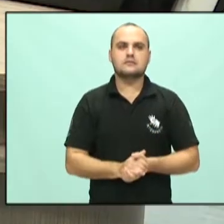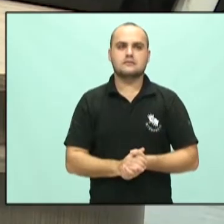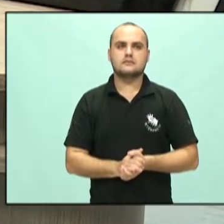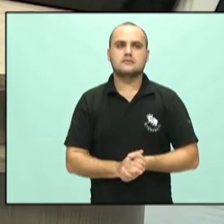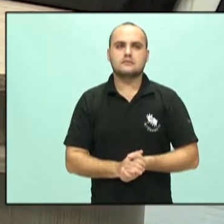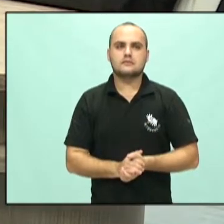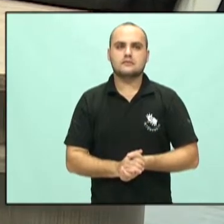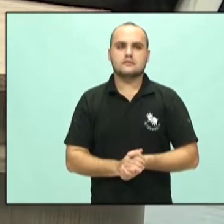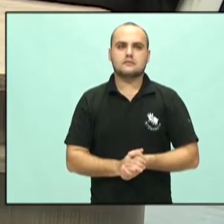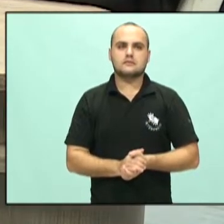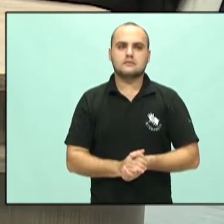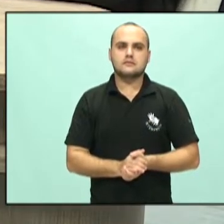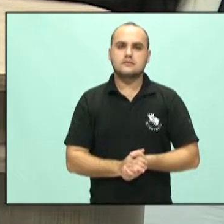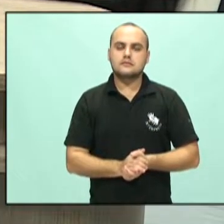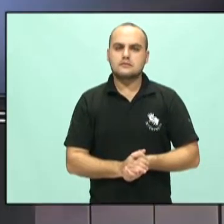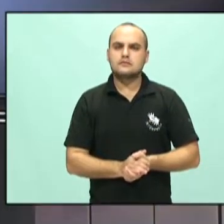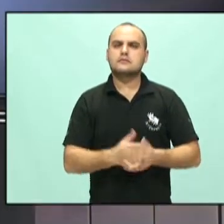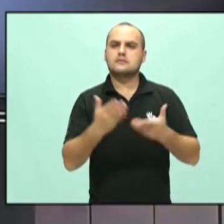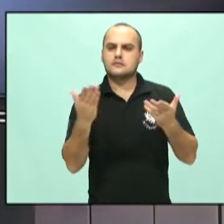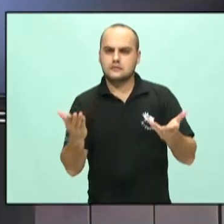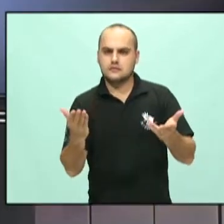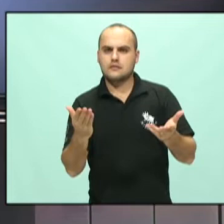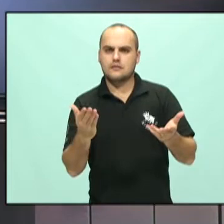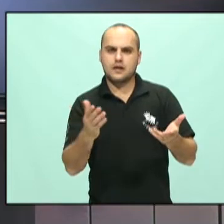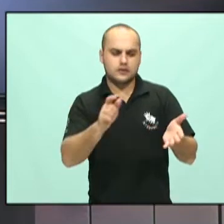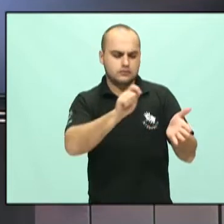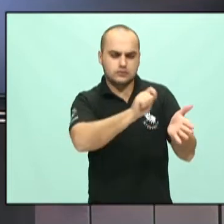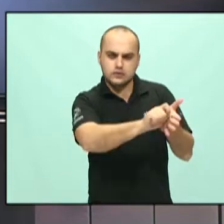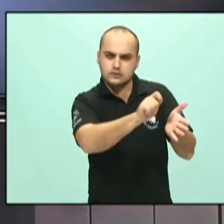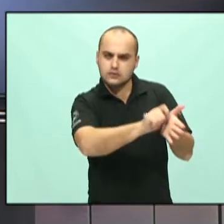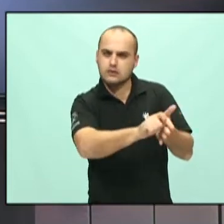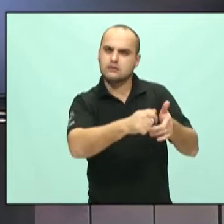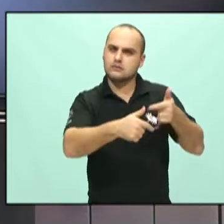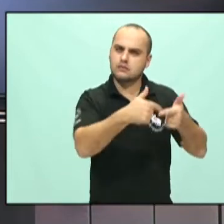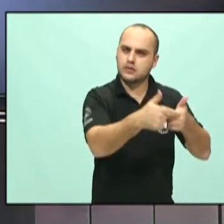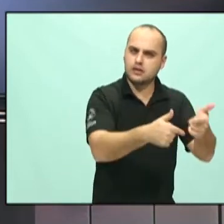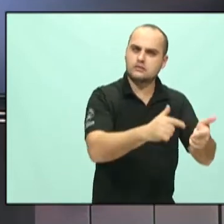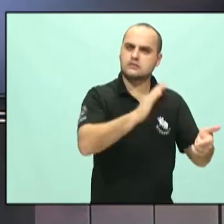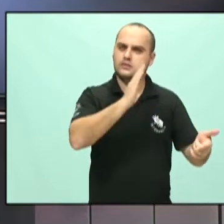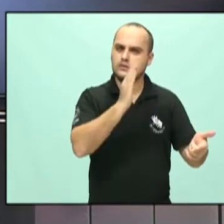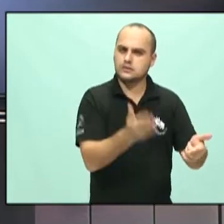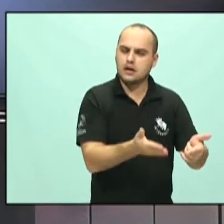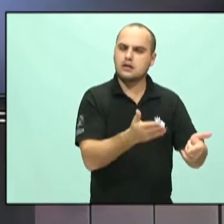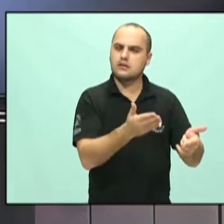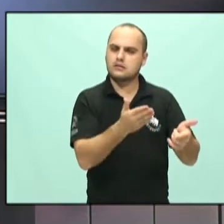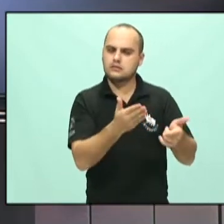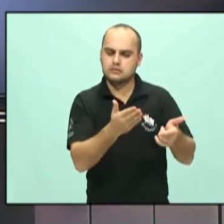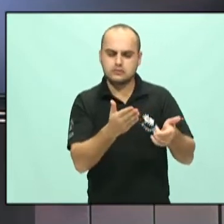o festival, a inscrição dos trabalhos foi dividida por